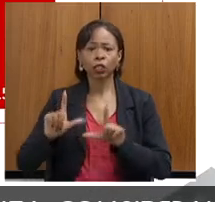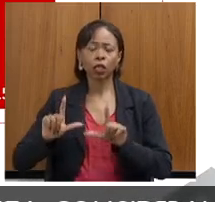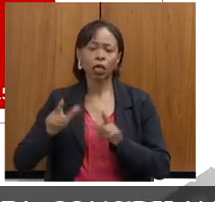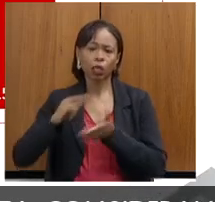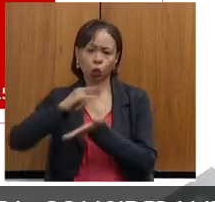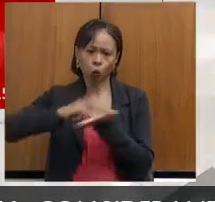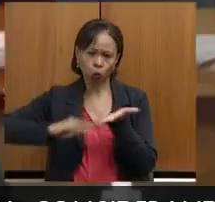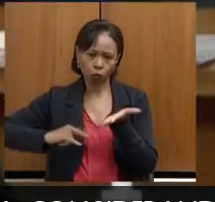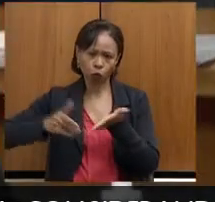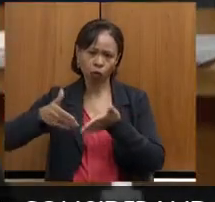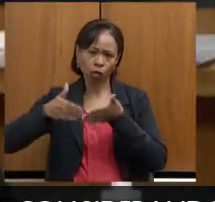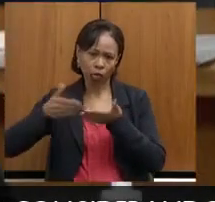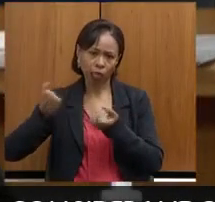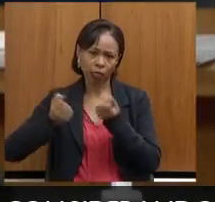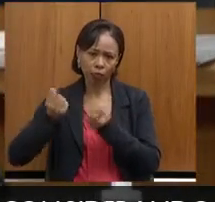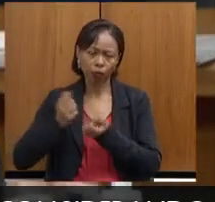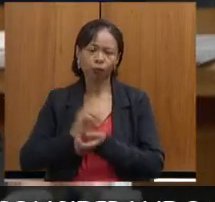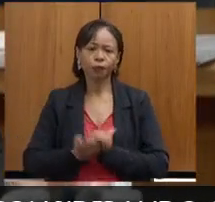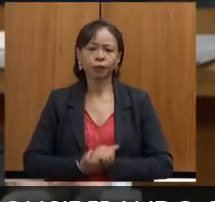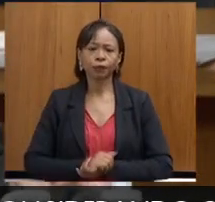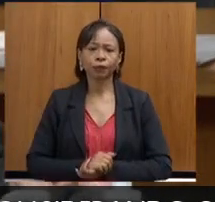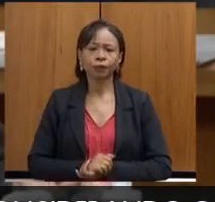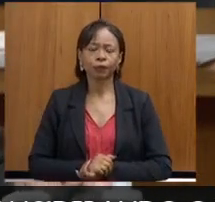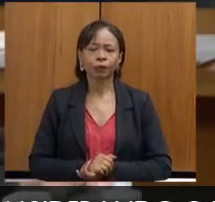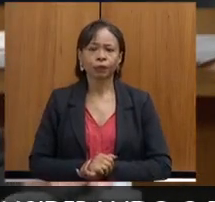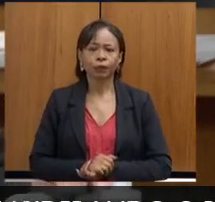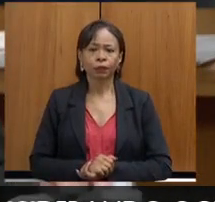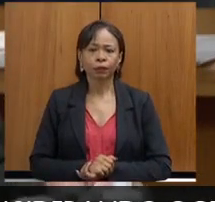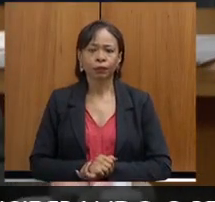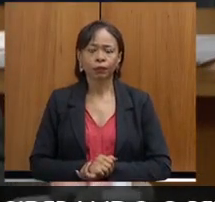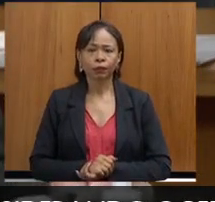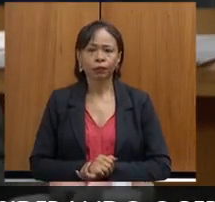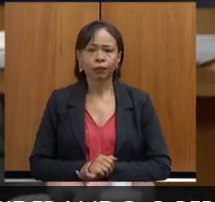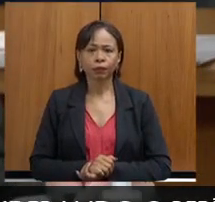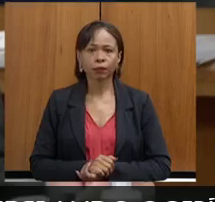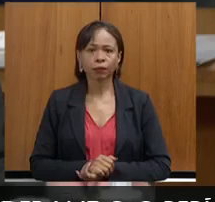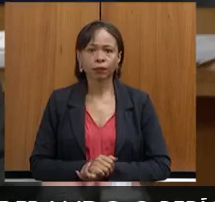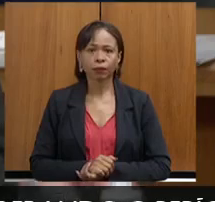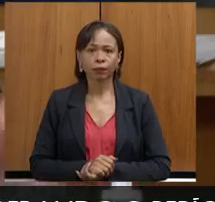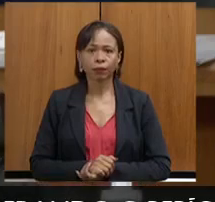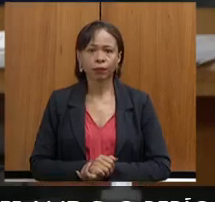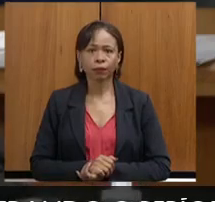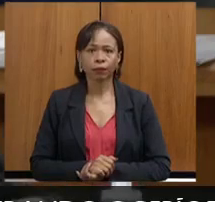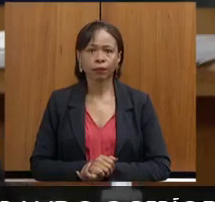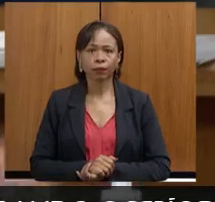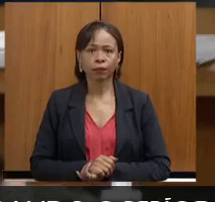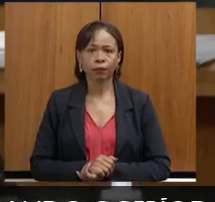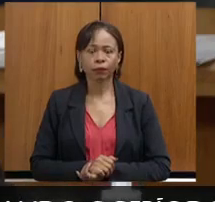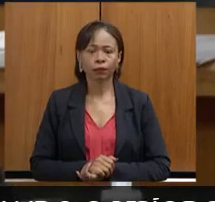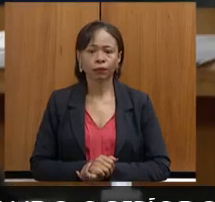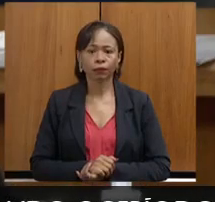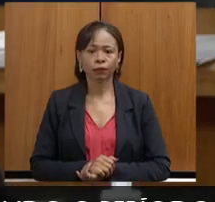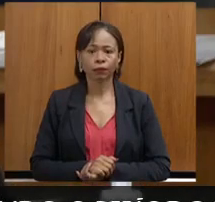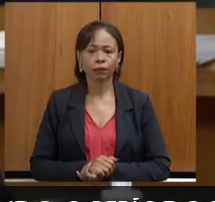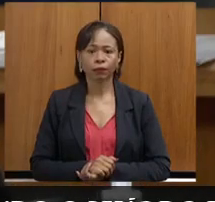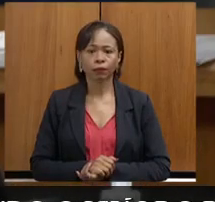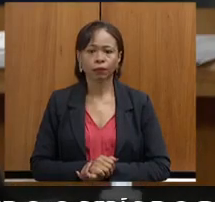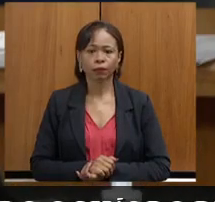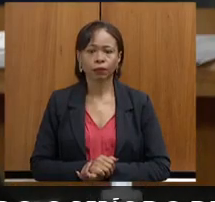é pode seguir um outro motor